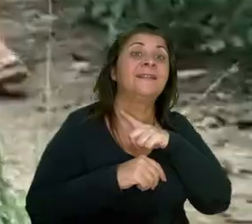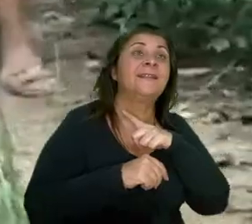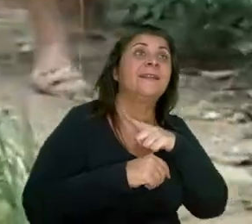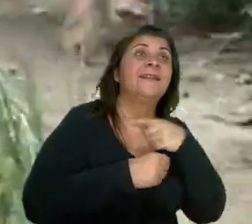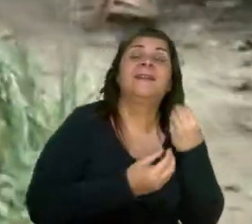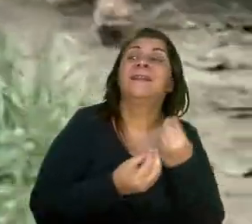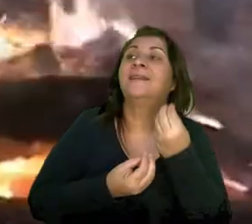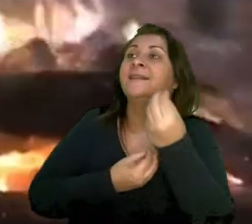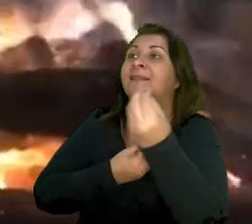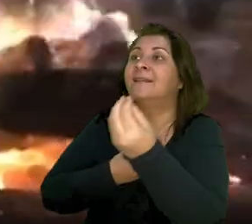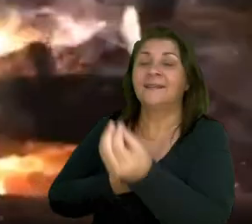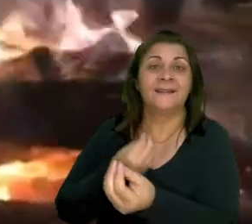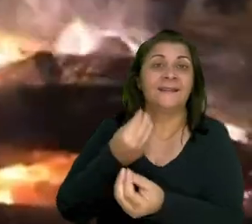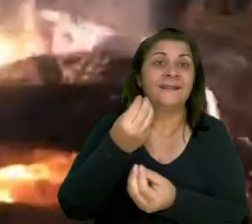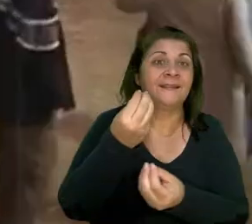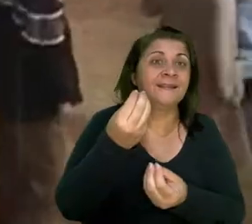dá?